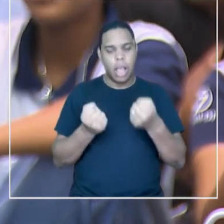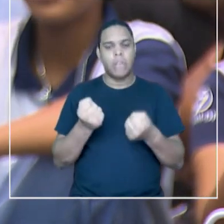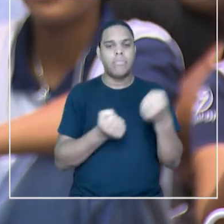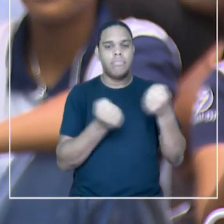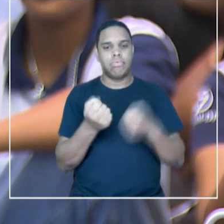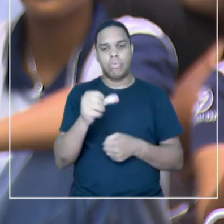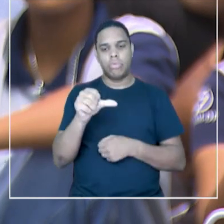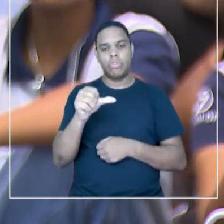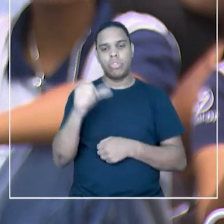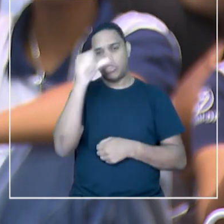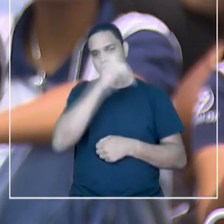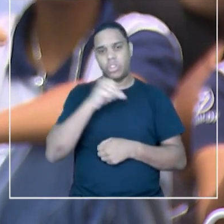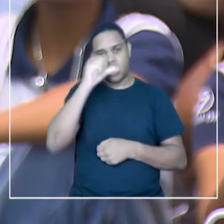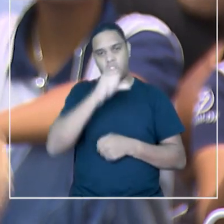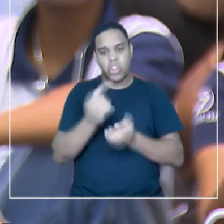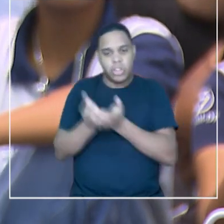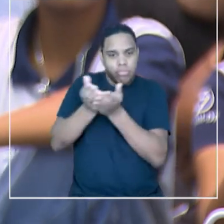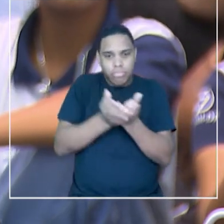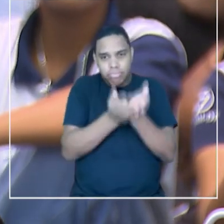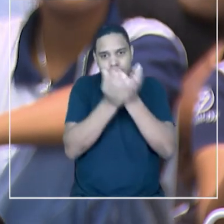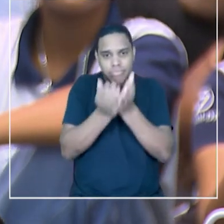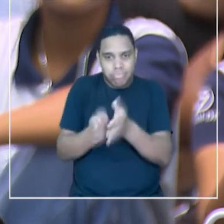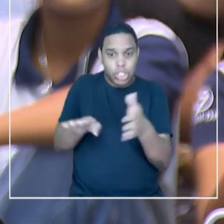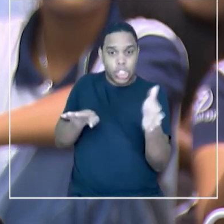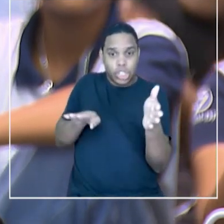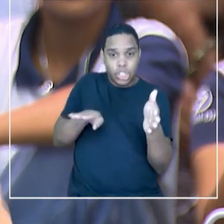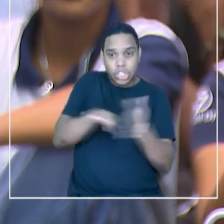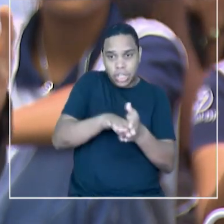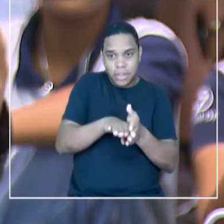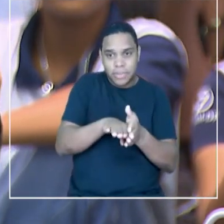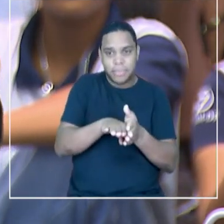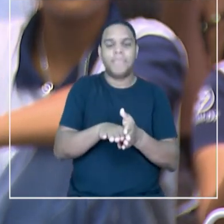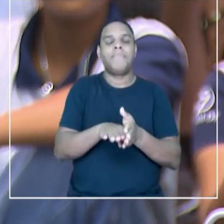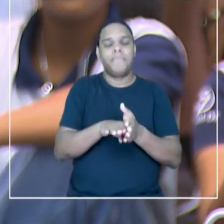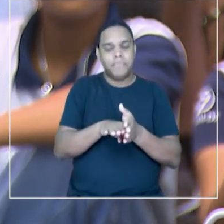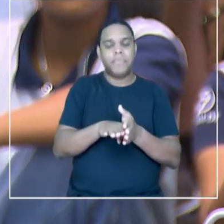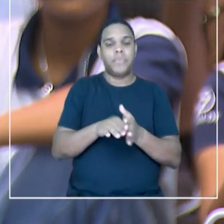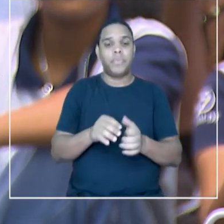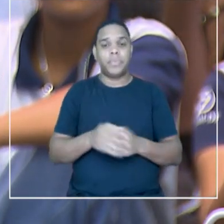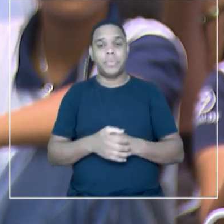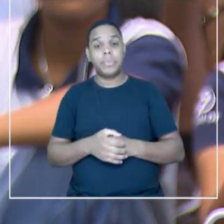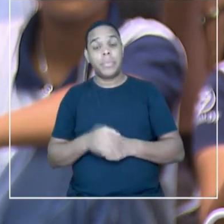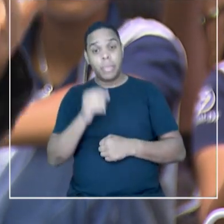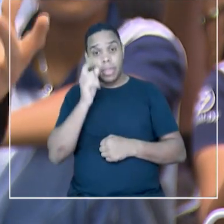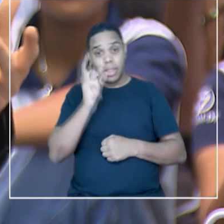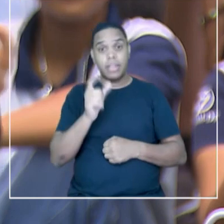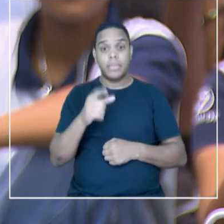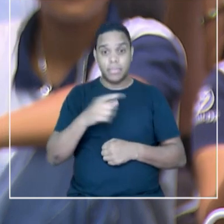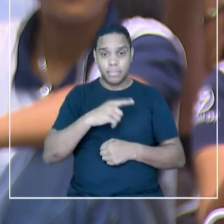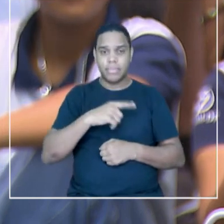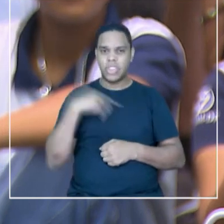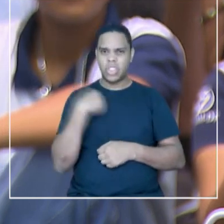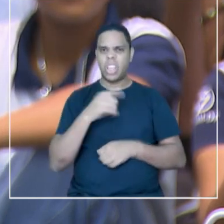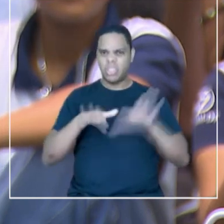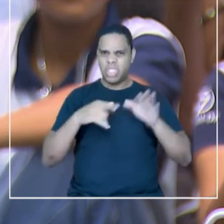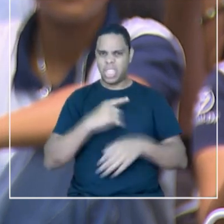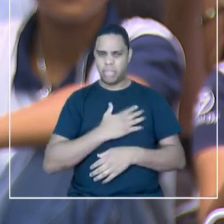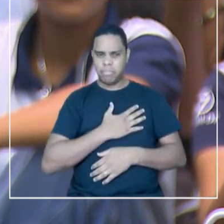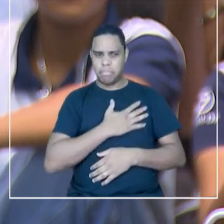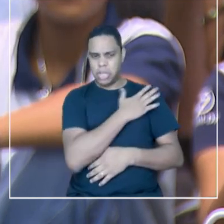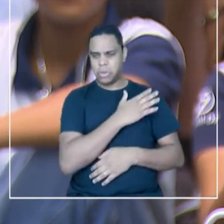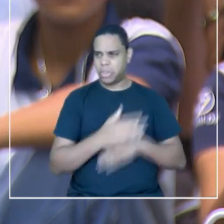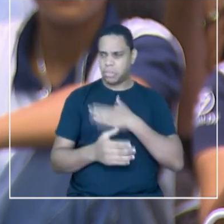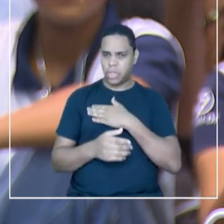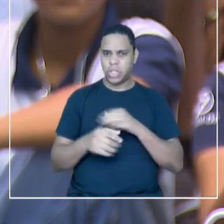horas de barquinho voadeira, e aí eu cheguei lá. E é interessante porque a gente tem vários preconceitos, né, em relação assim, aos